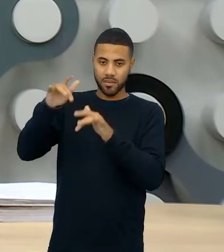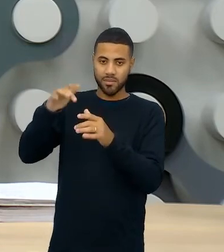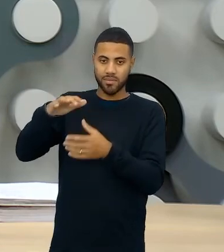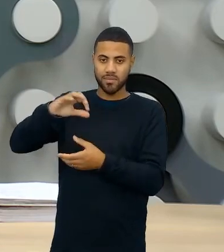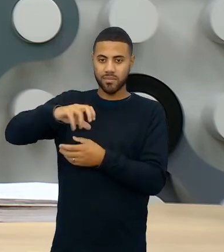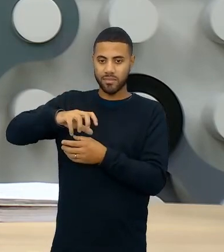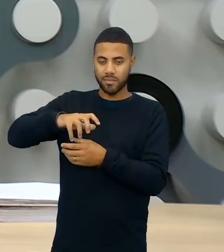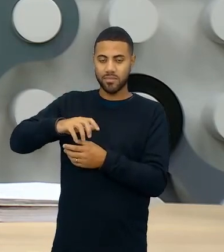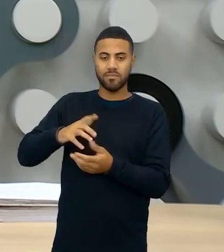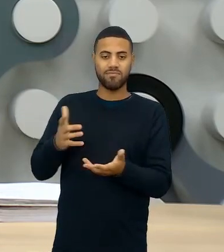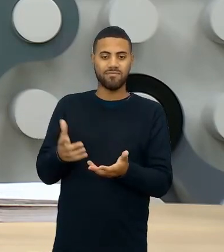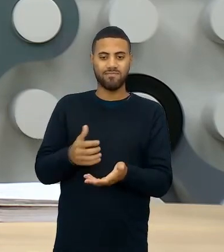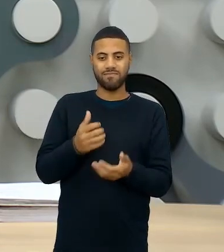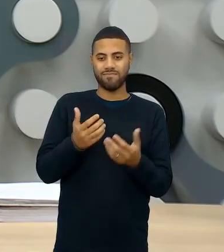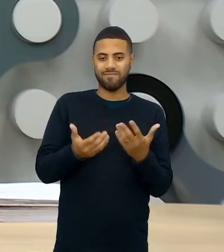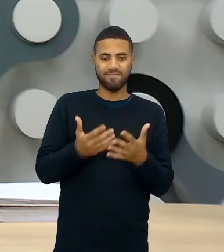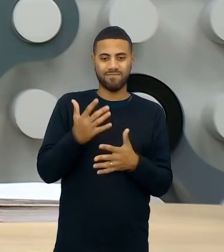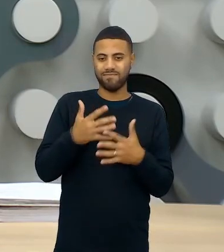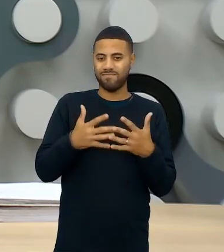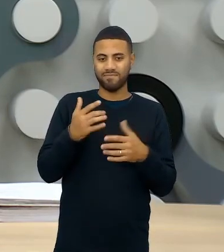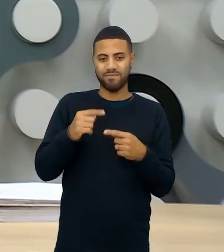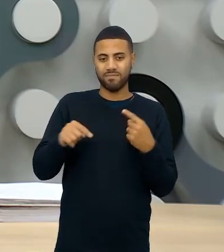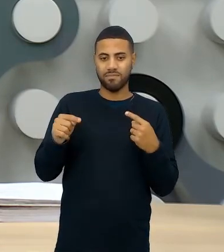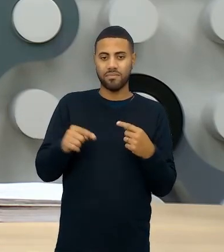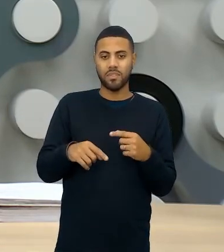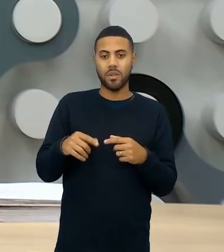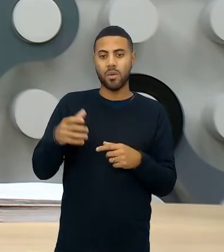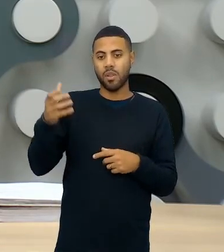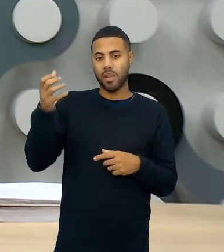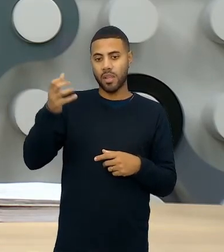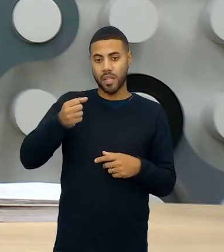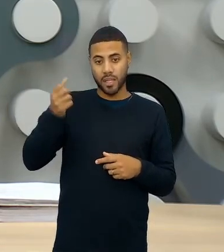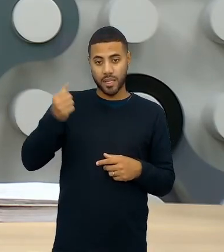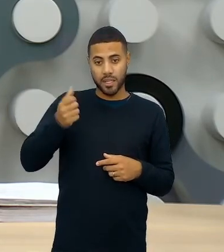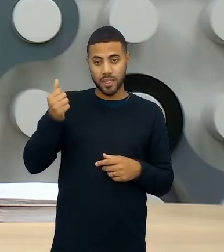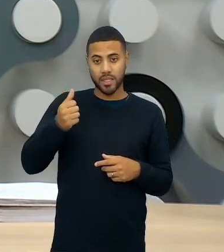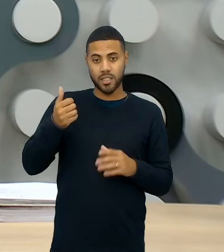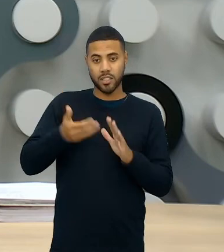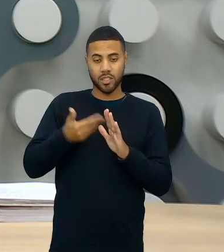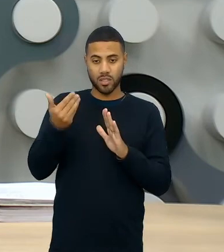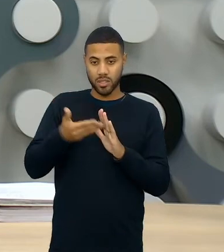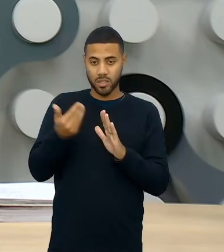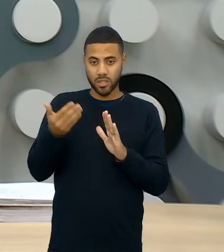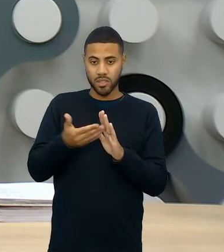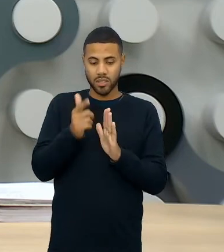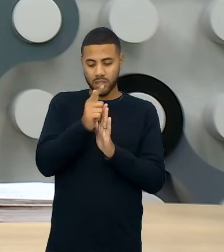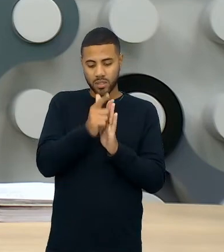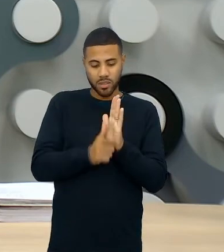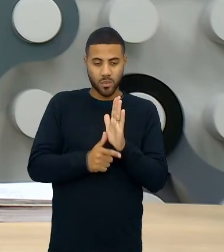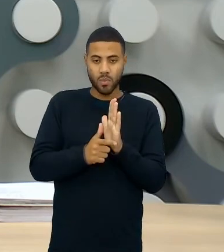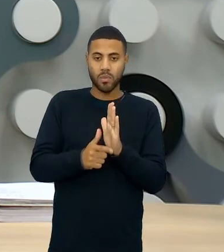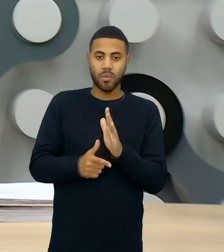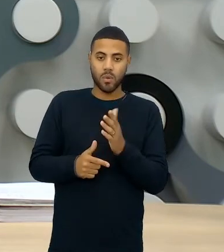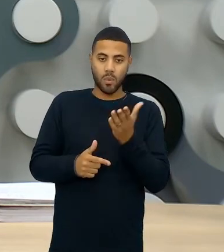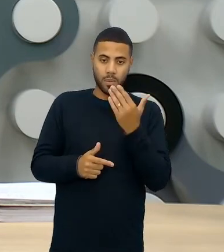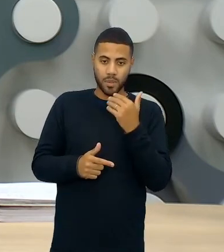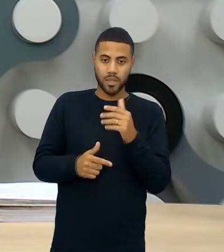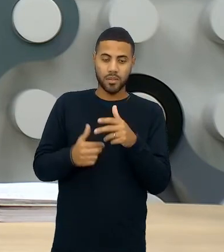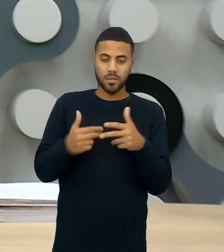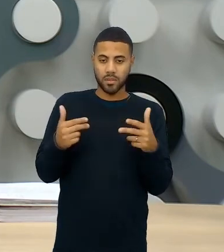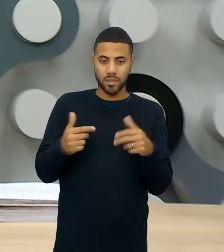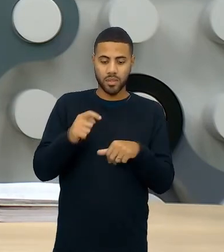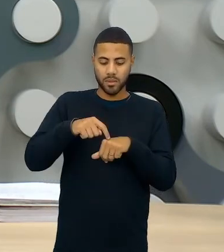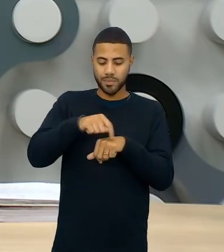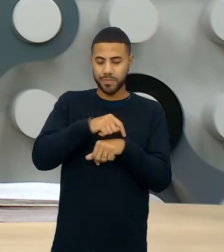Então, né, caixinha de leite, então tira bem o resto de alimento dali, o potinho de